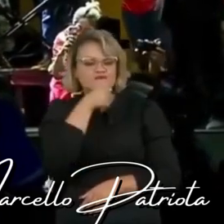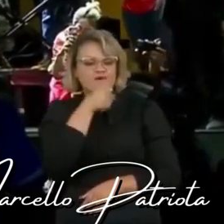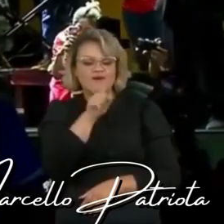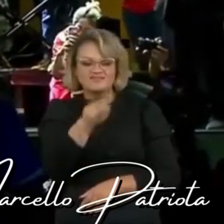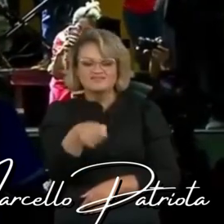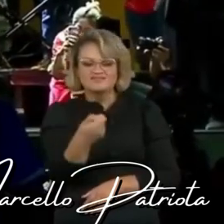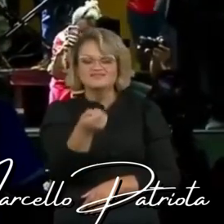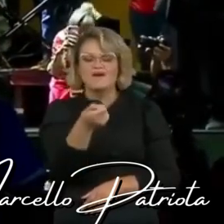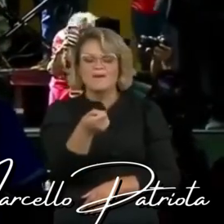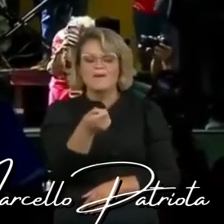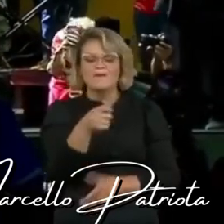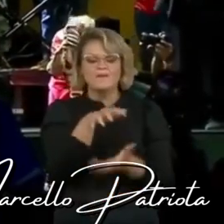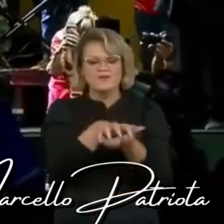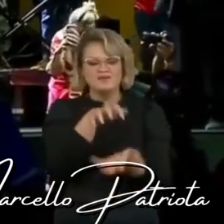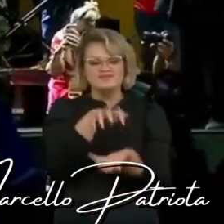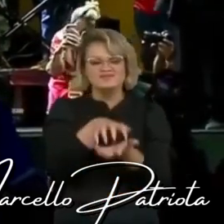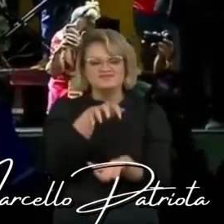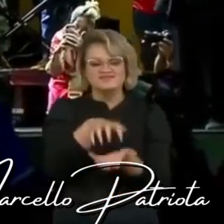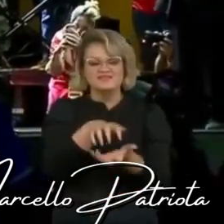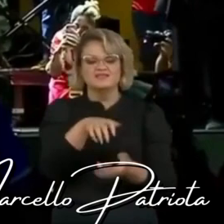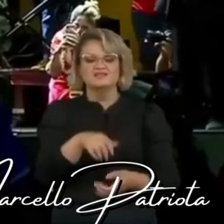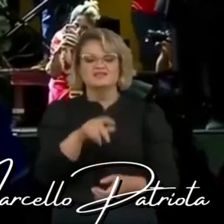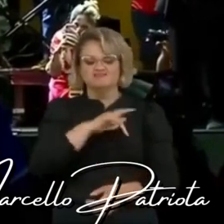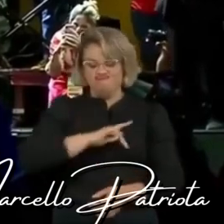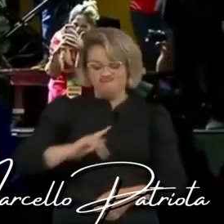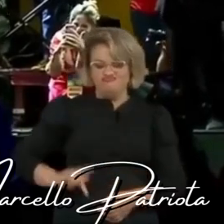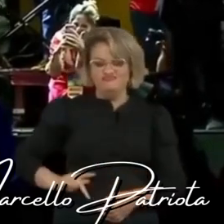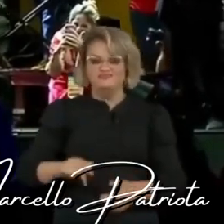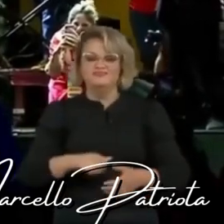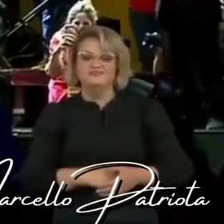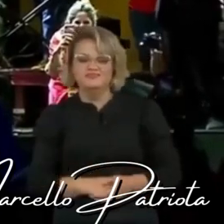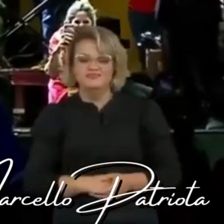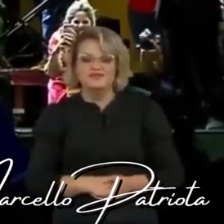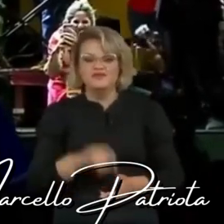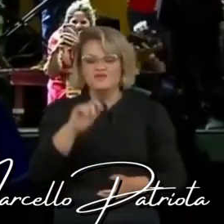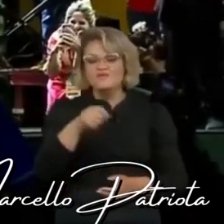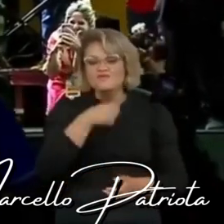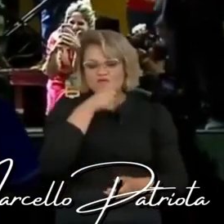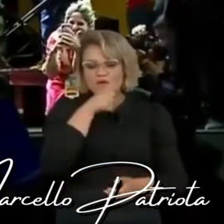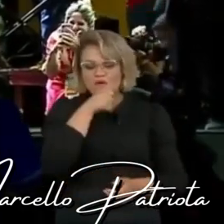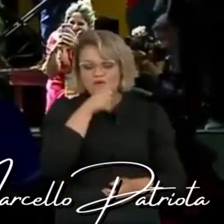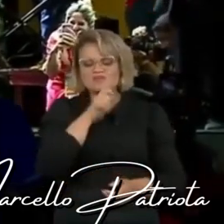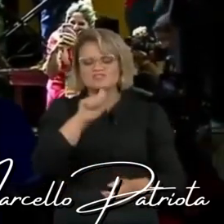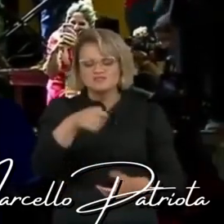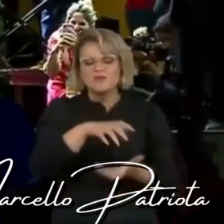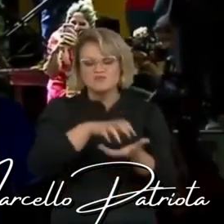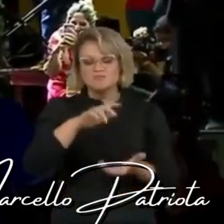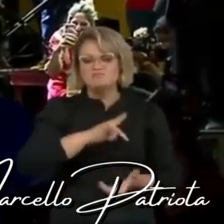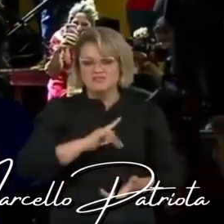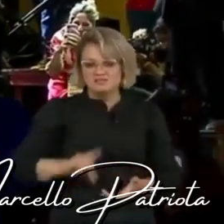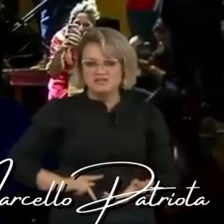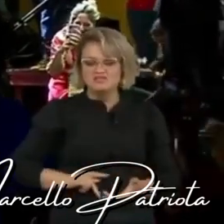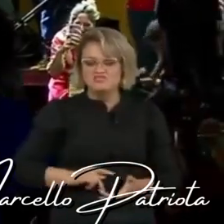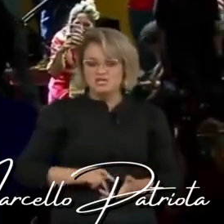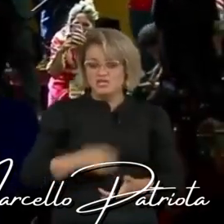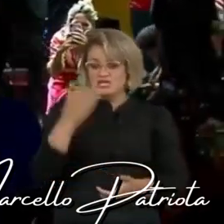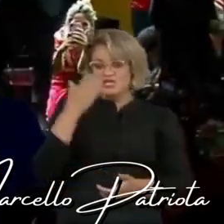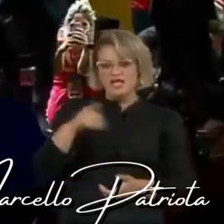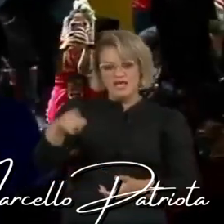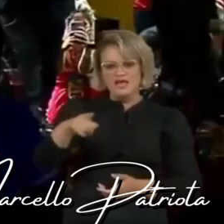presidente, vendo o avô inocente, provando o que disse aos seus.